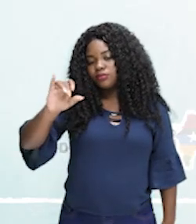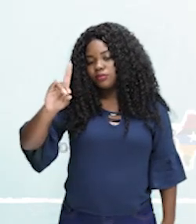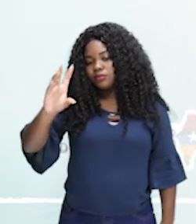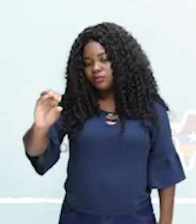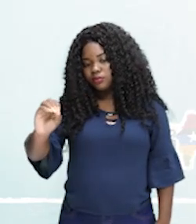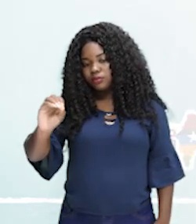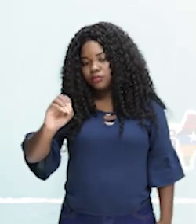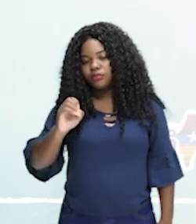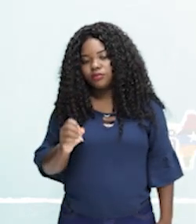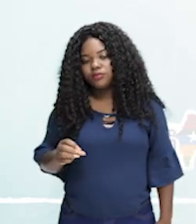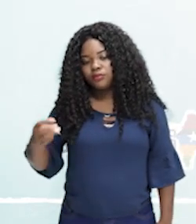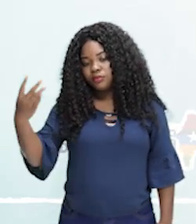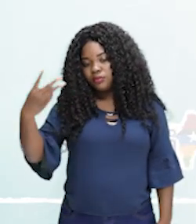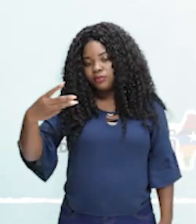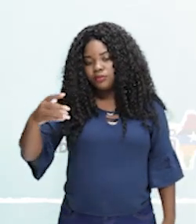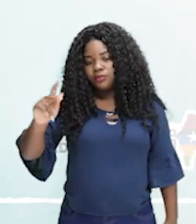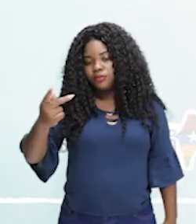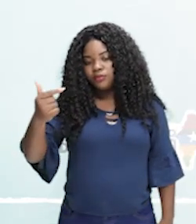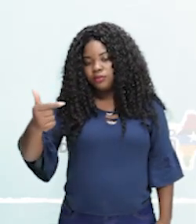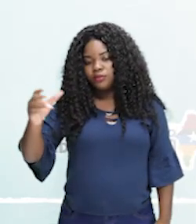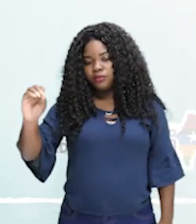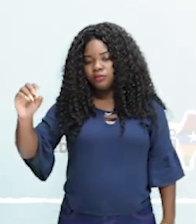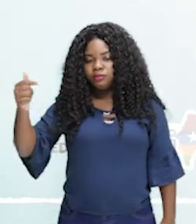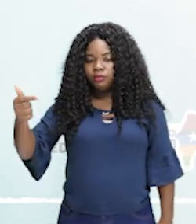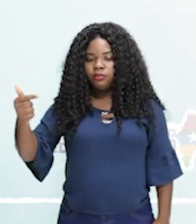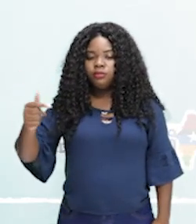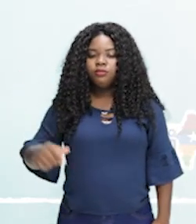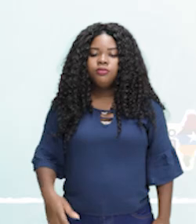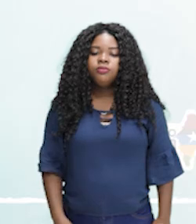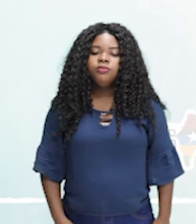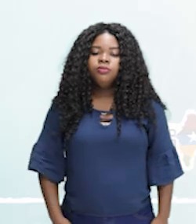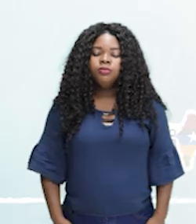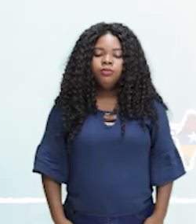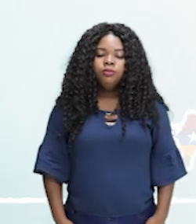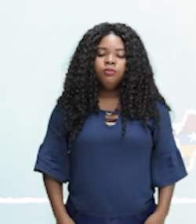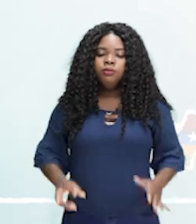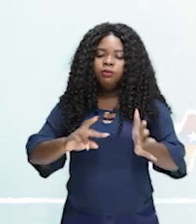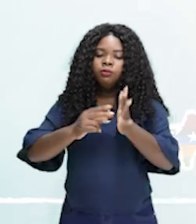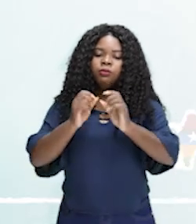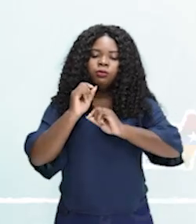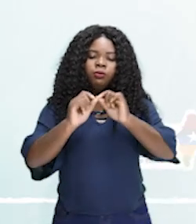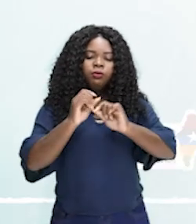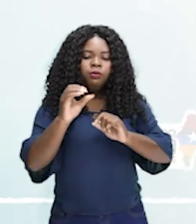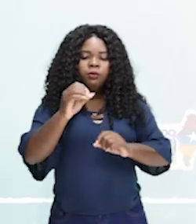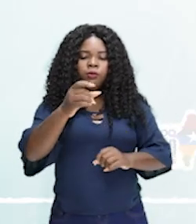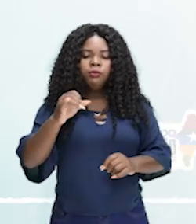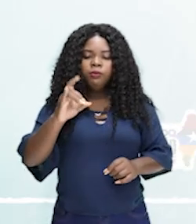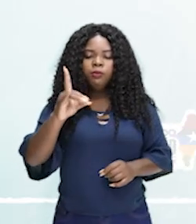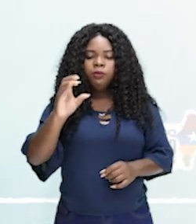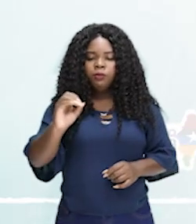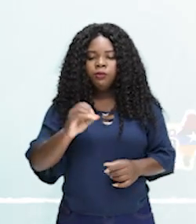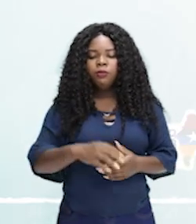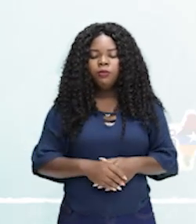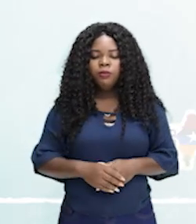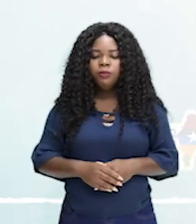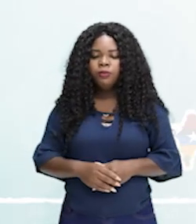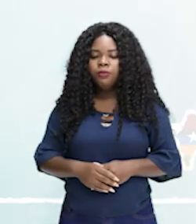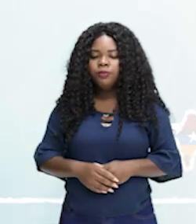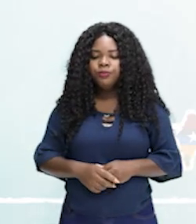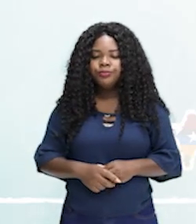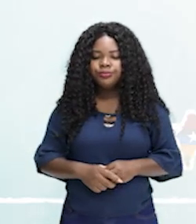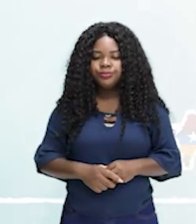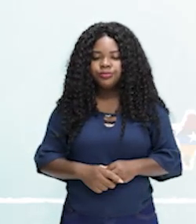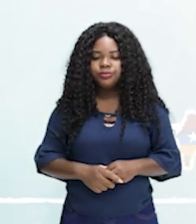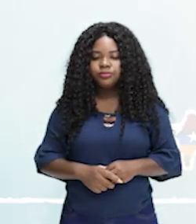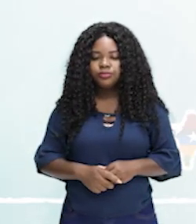ácido sulfúrico. 3, o H2O2. H2O2 é um óxido. Nesse caso aqui,